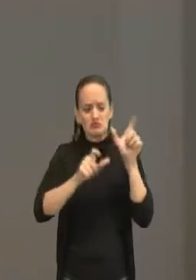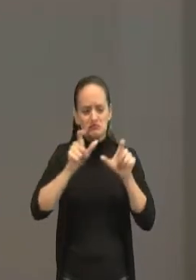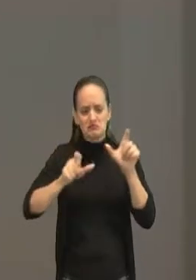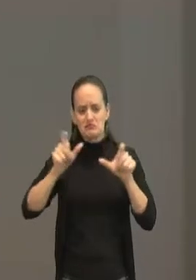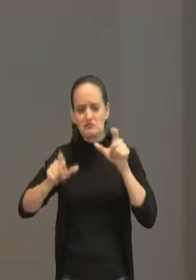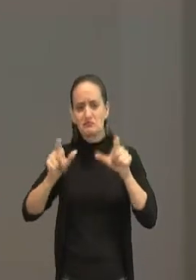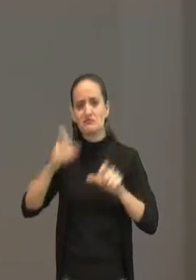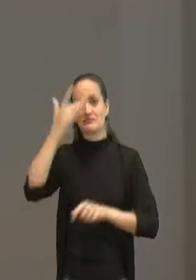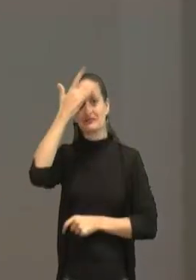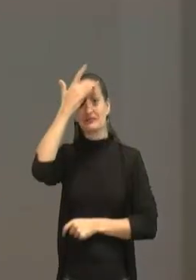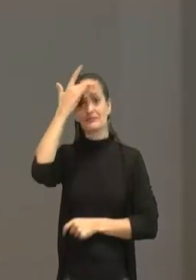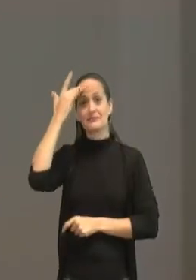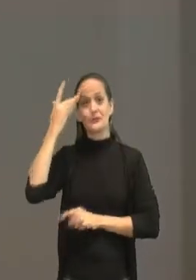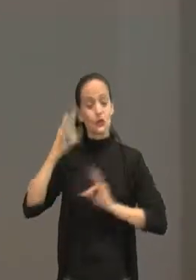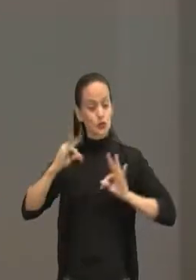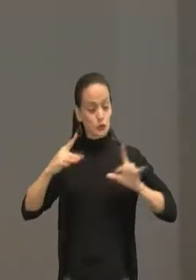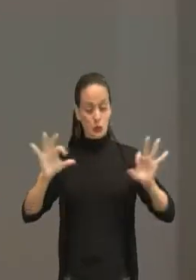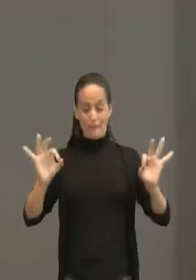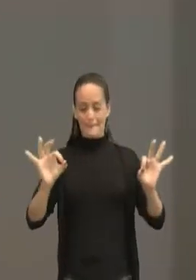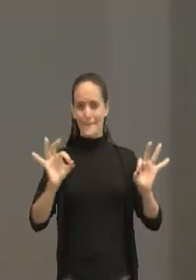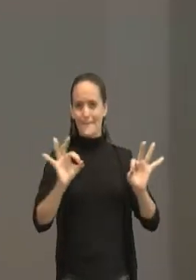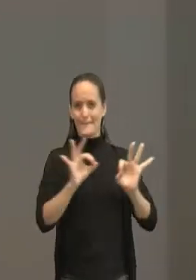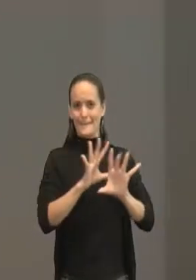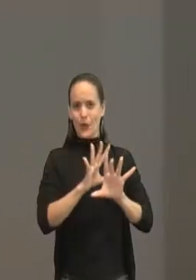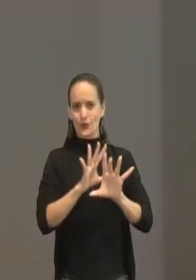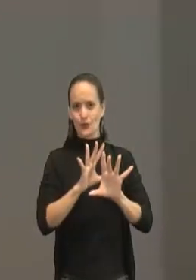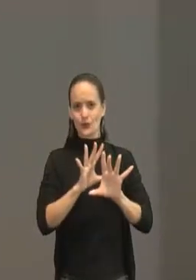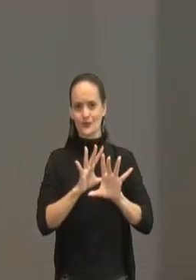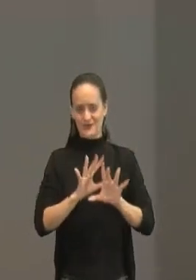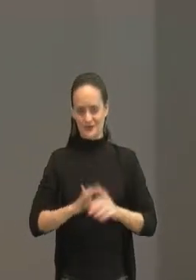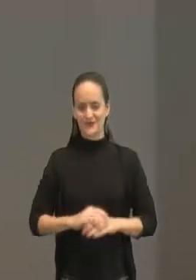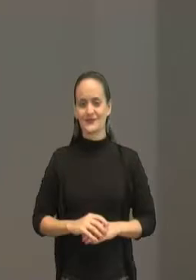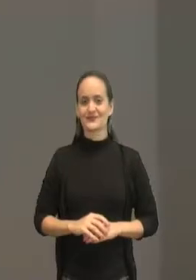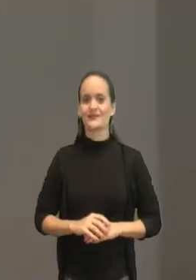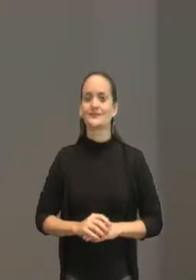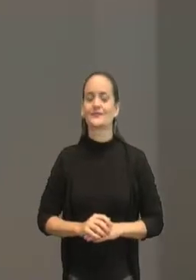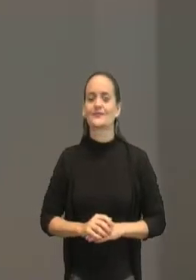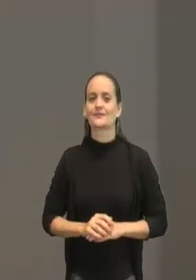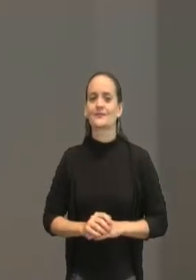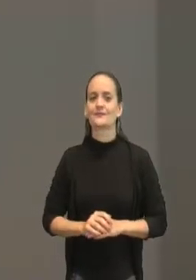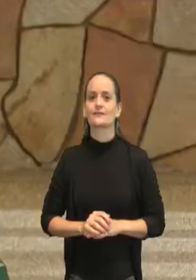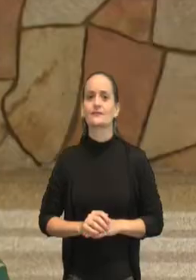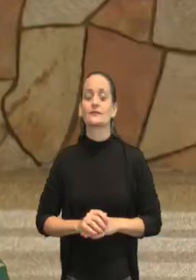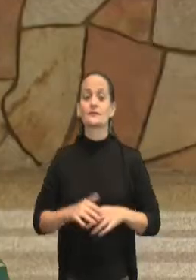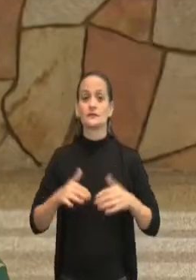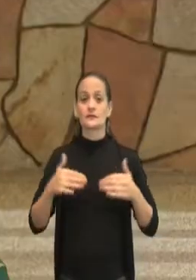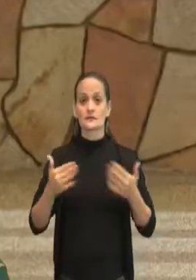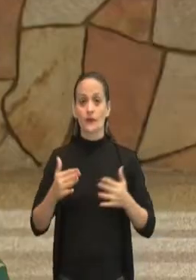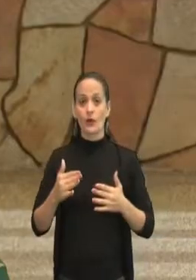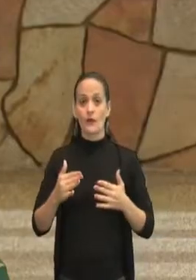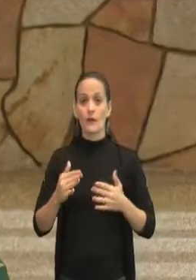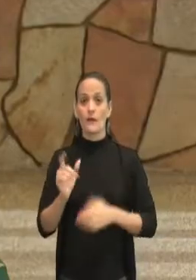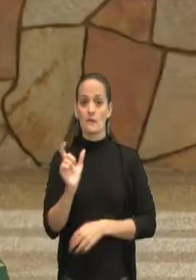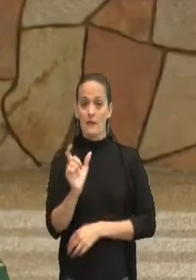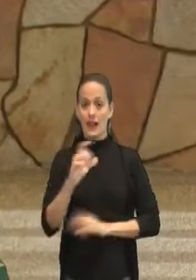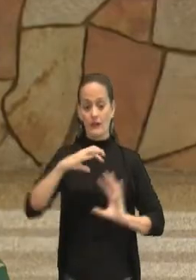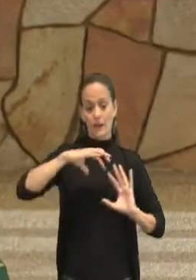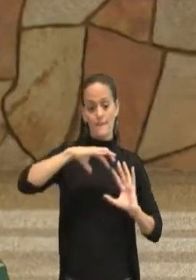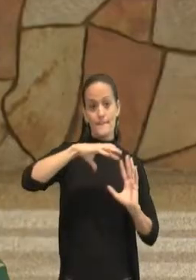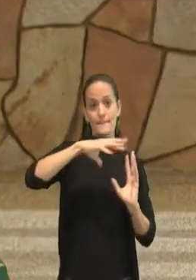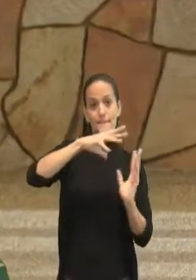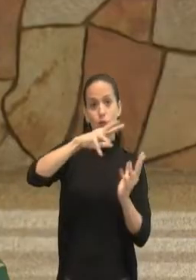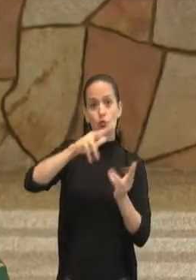o conjunto completo, a humanidade, ou seja, a palavra cosmos se refere